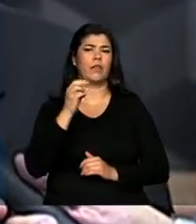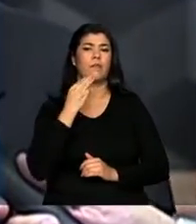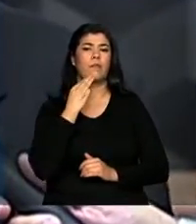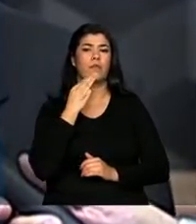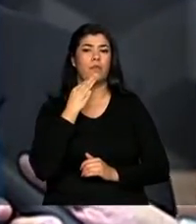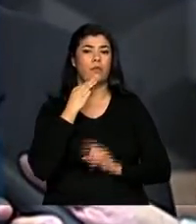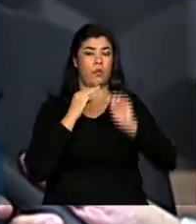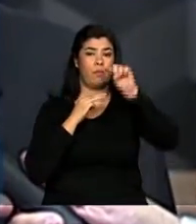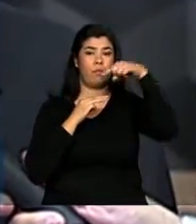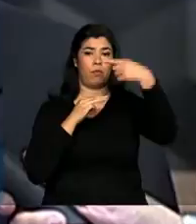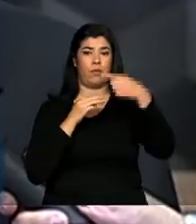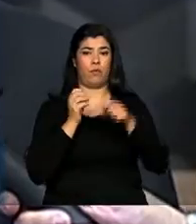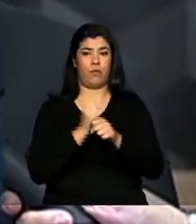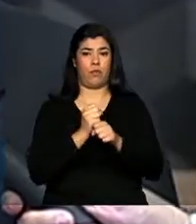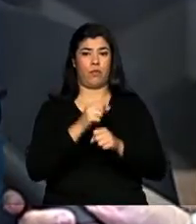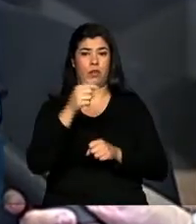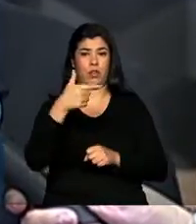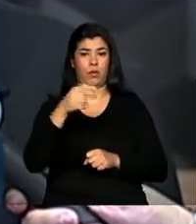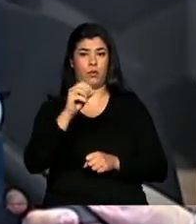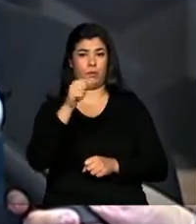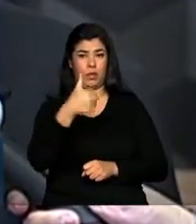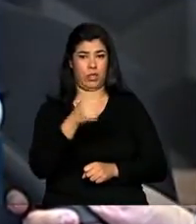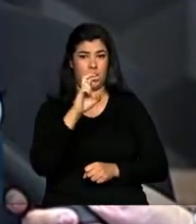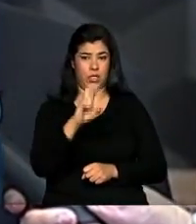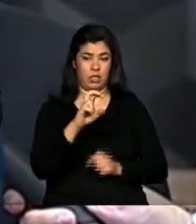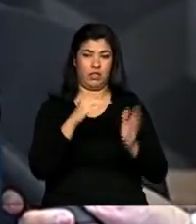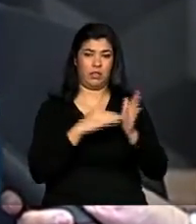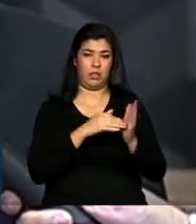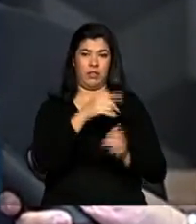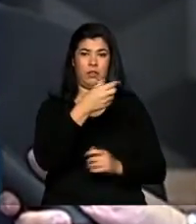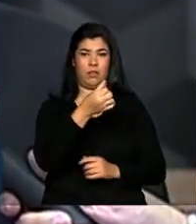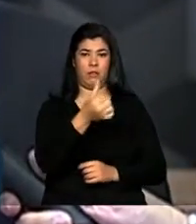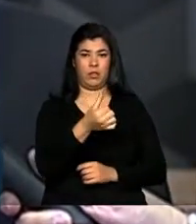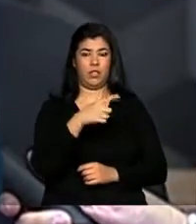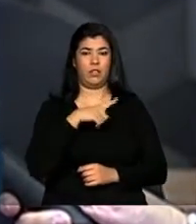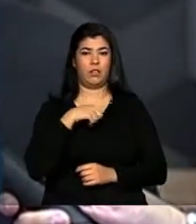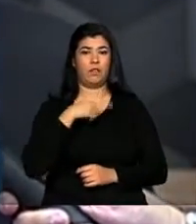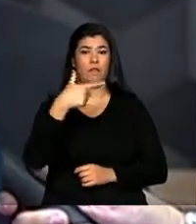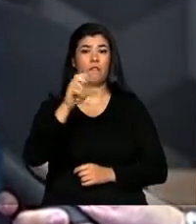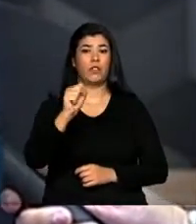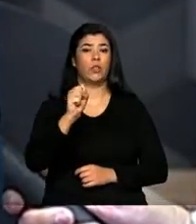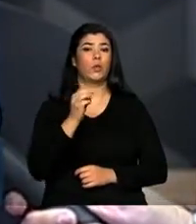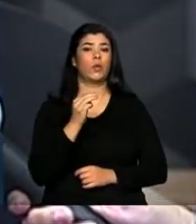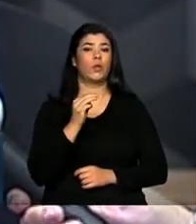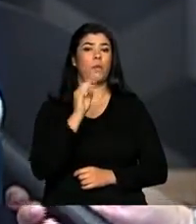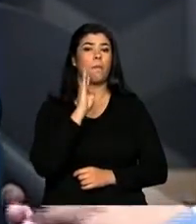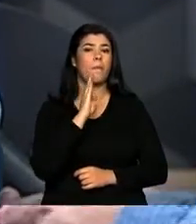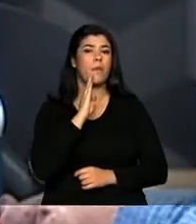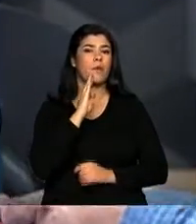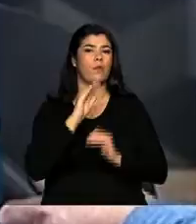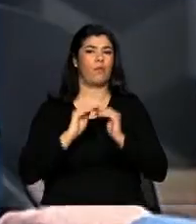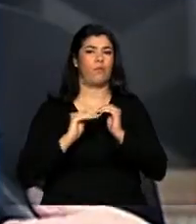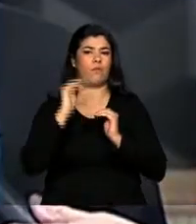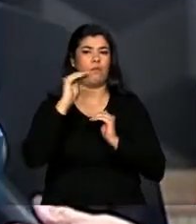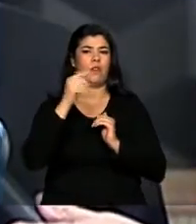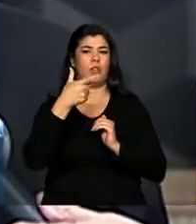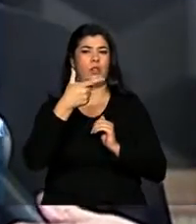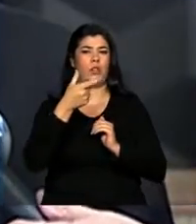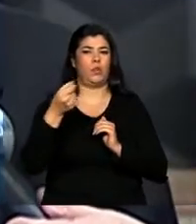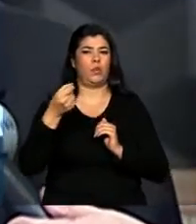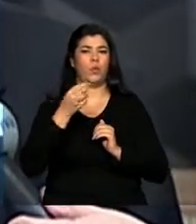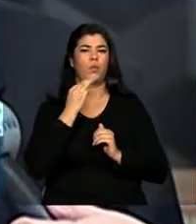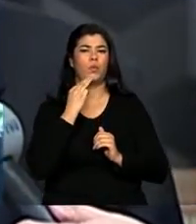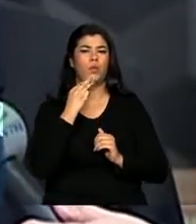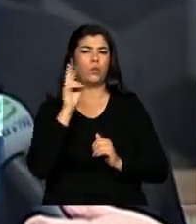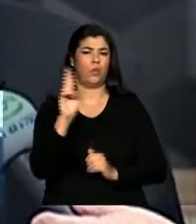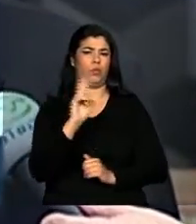2015 e 2016, nós teremos recursos de 28 bilhões e 900 milhões, quase 29 bilhões